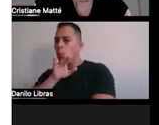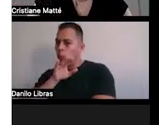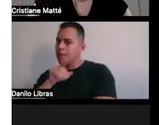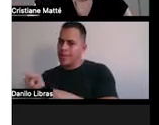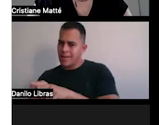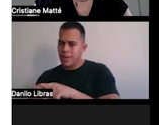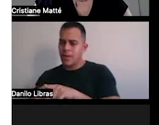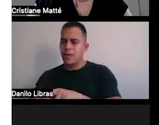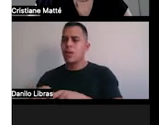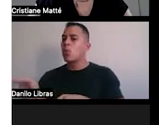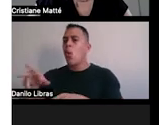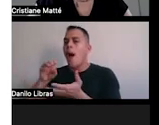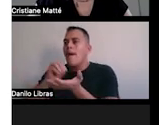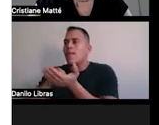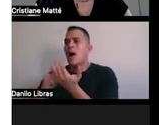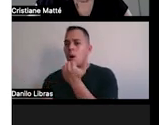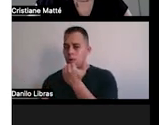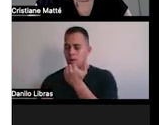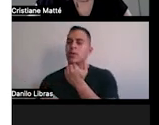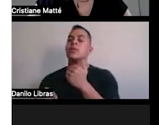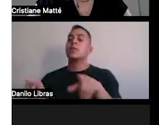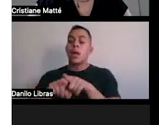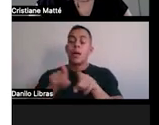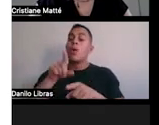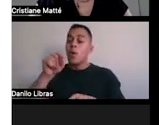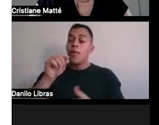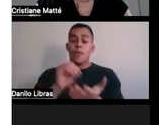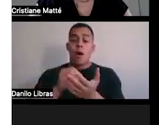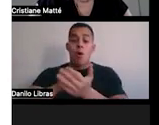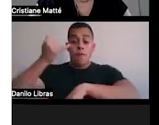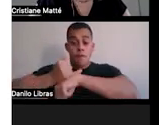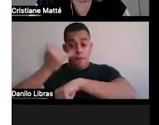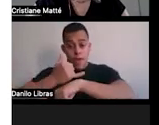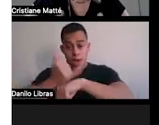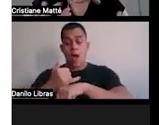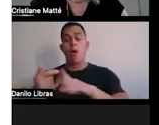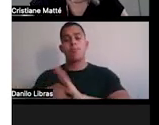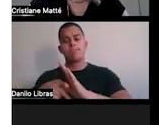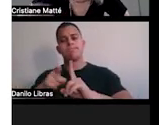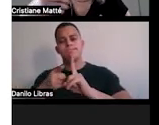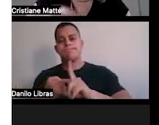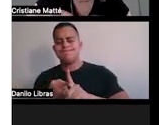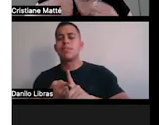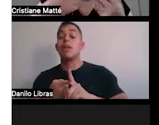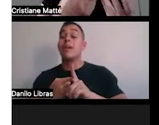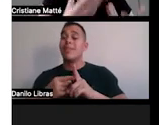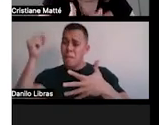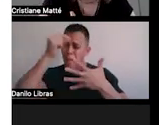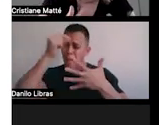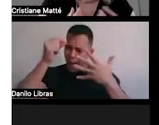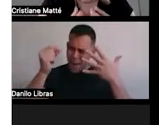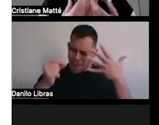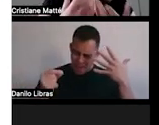né? E também a restrição de ferro materno. Todas essas diferentes intervenções que são